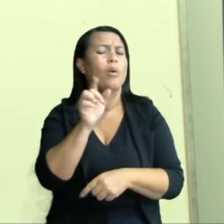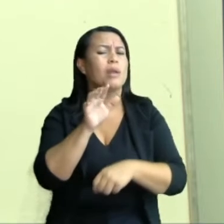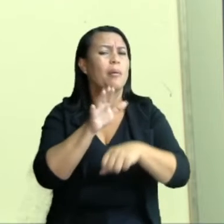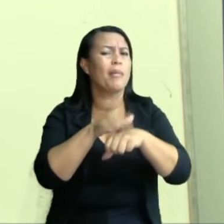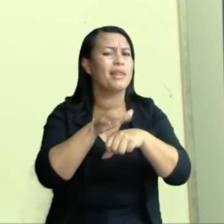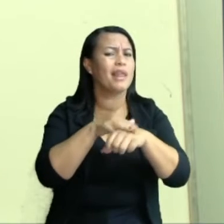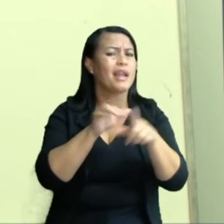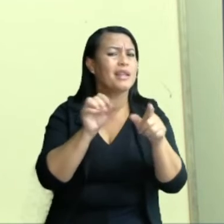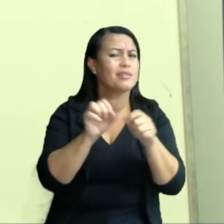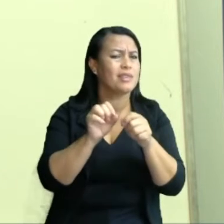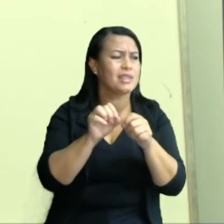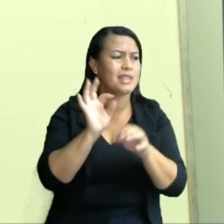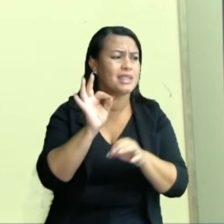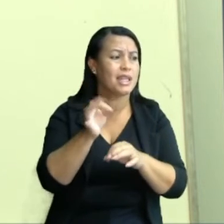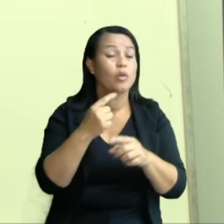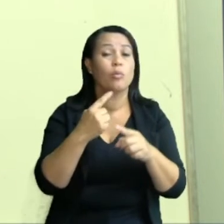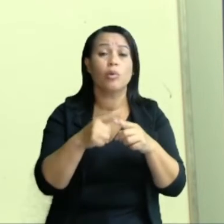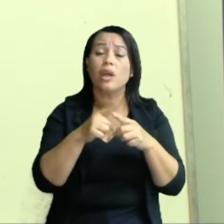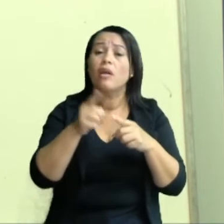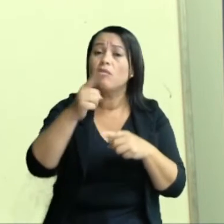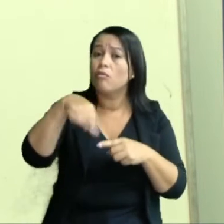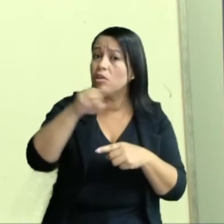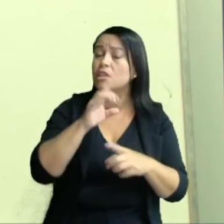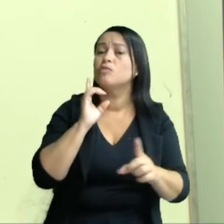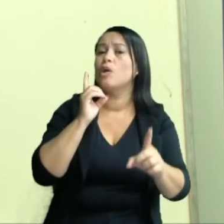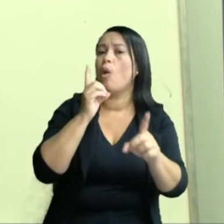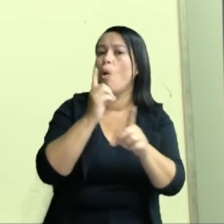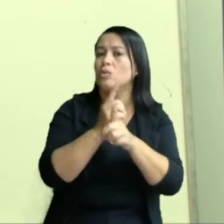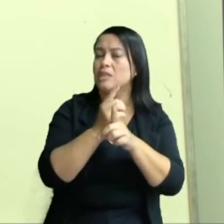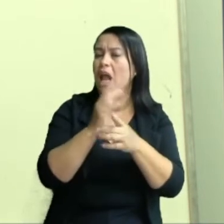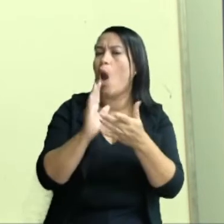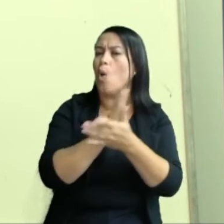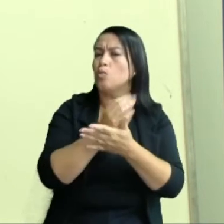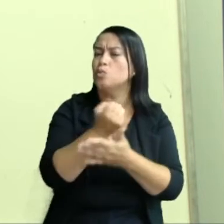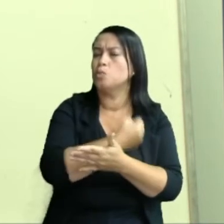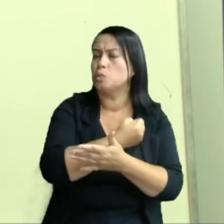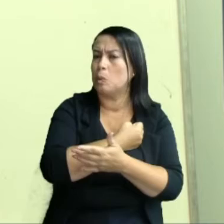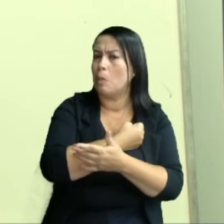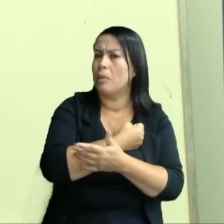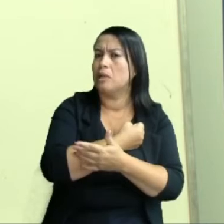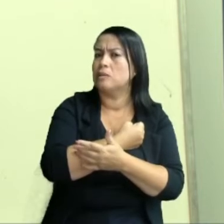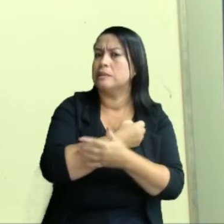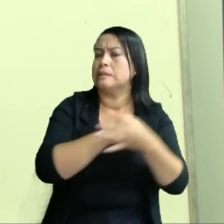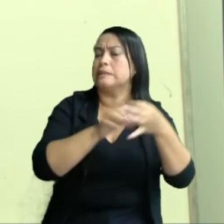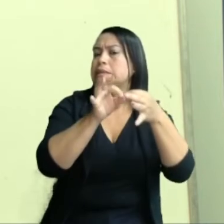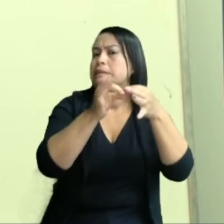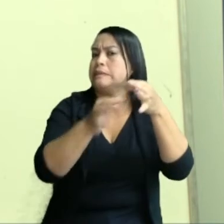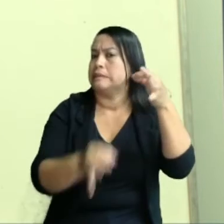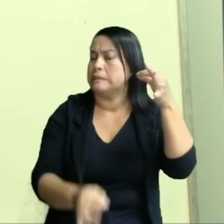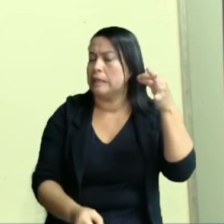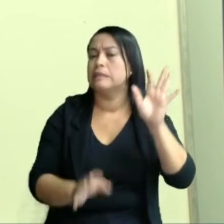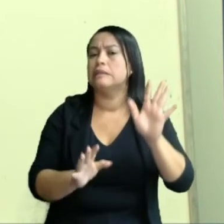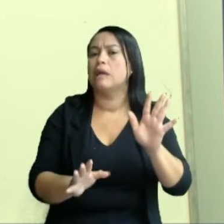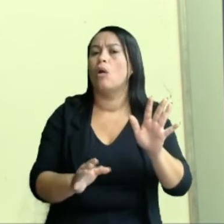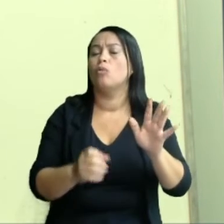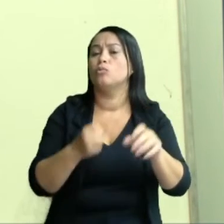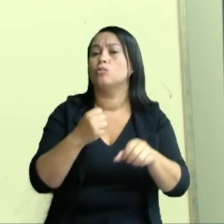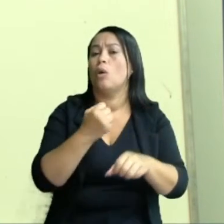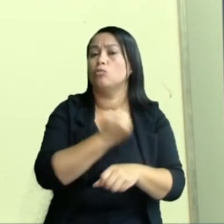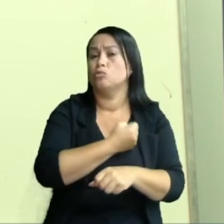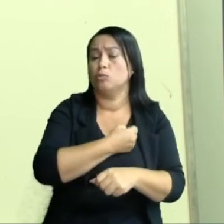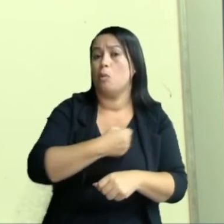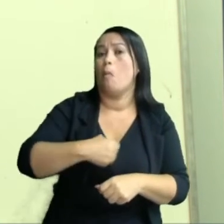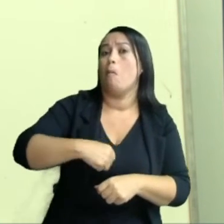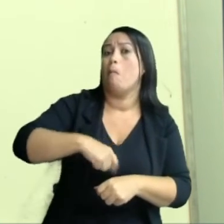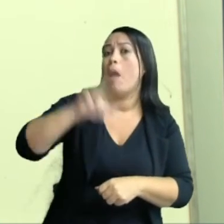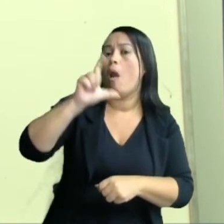fazer isso, tá certo? Porque vocês vão encontrar alguns números que são muito grandes, tá? Então, não vai dar para a gente estar fazendo isso.